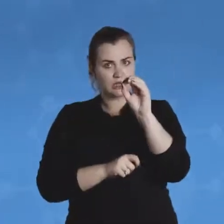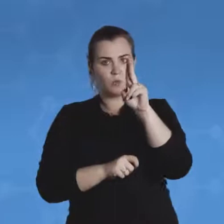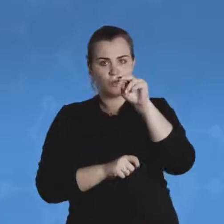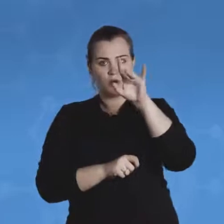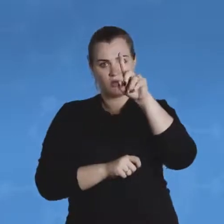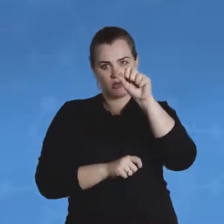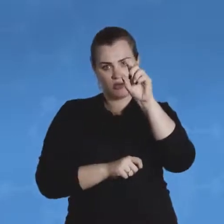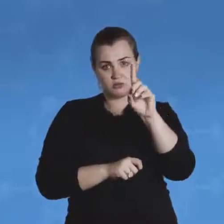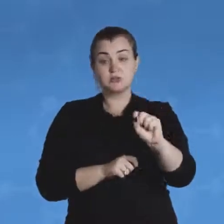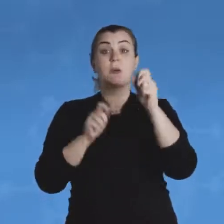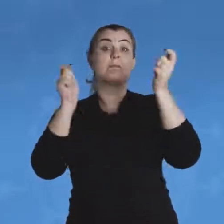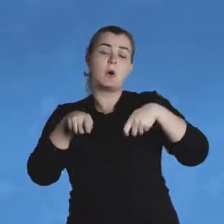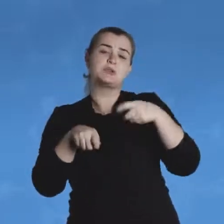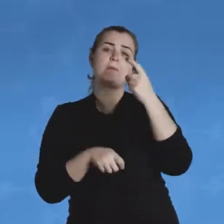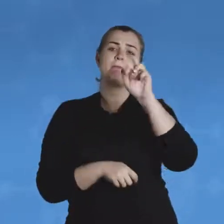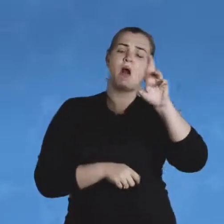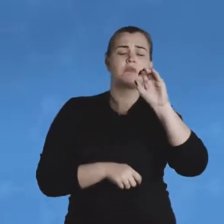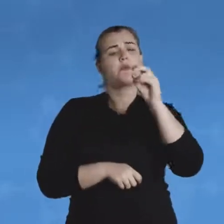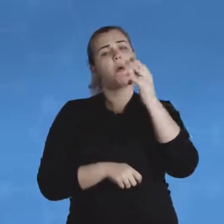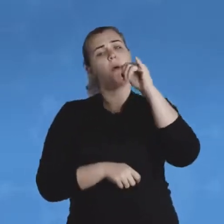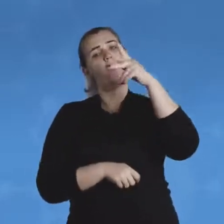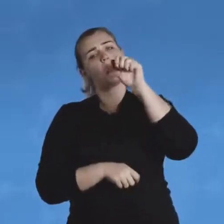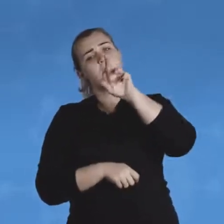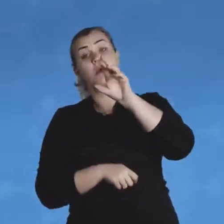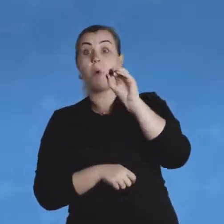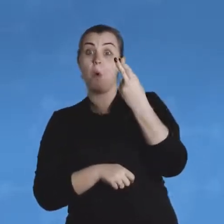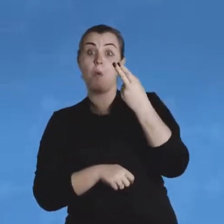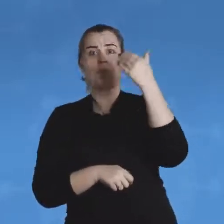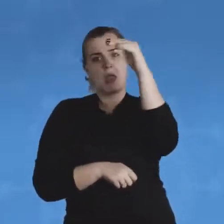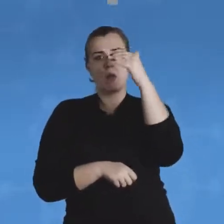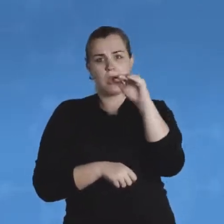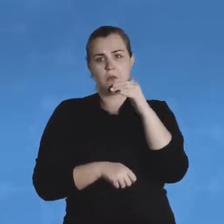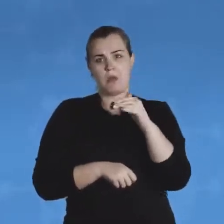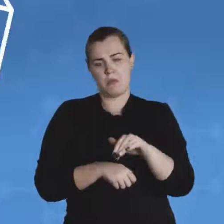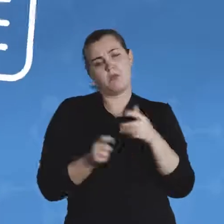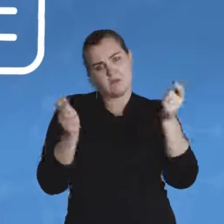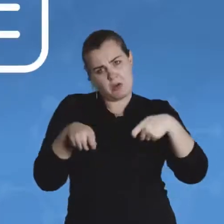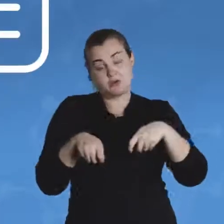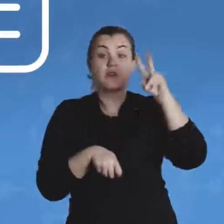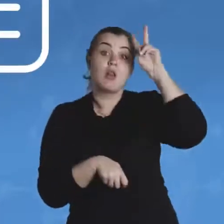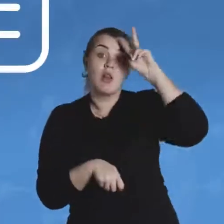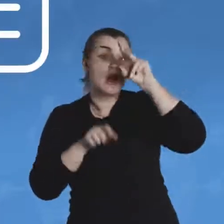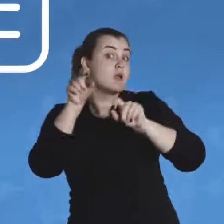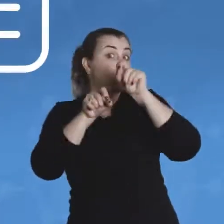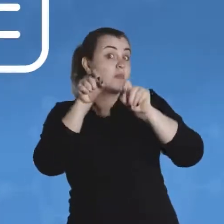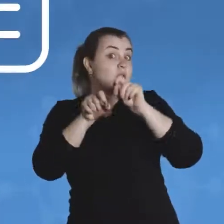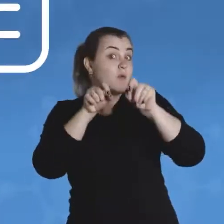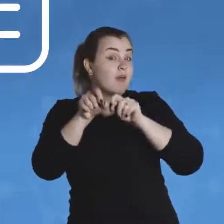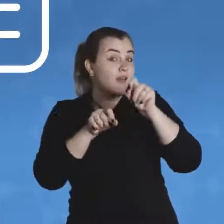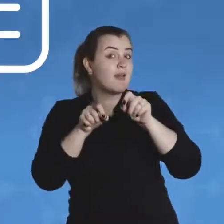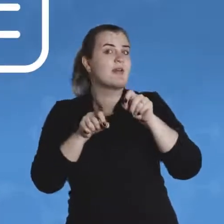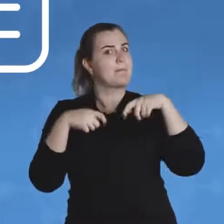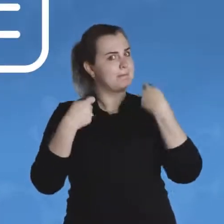doses pares, ímpares e também doses fracionadas. Lembrando que estas doses são de acordo com as que estão